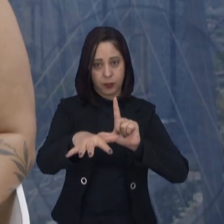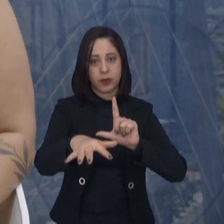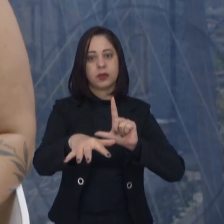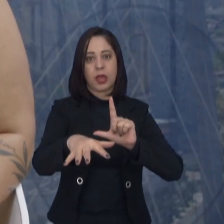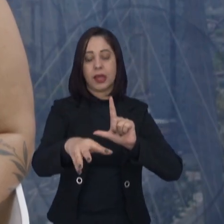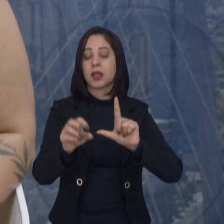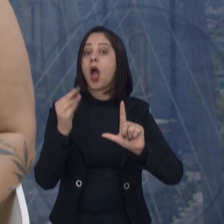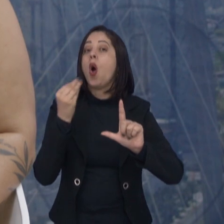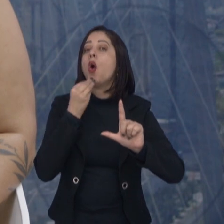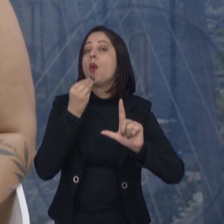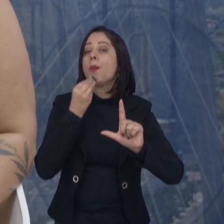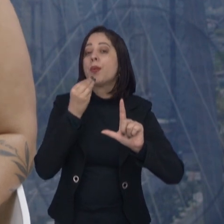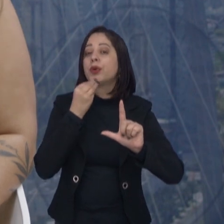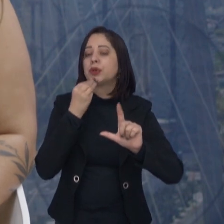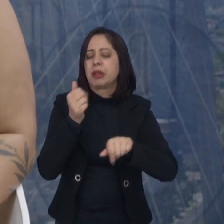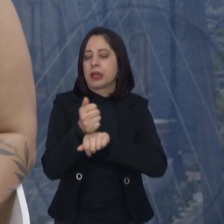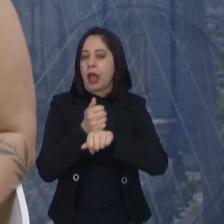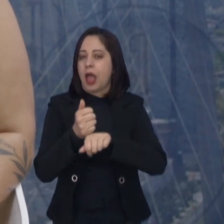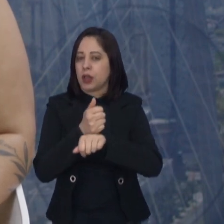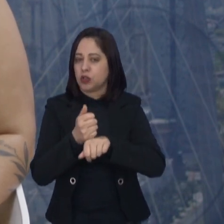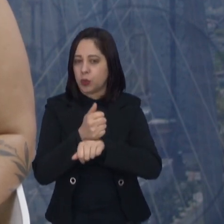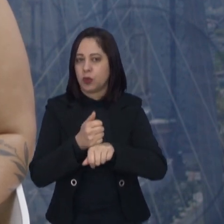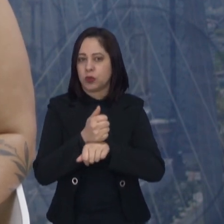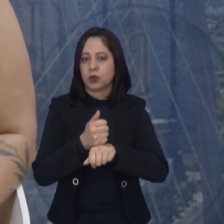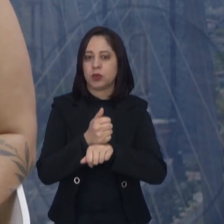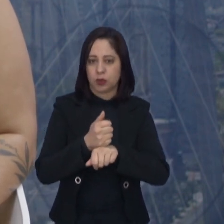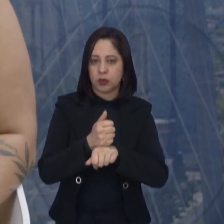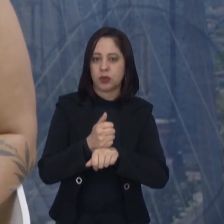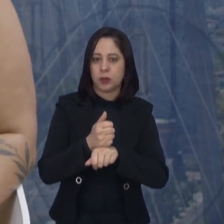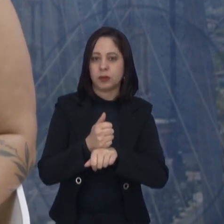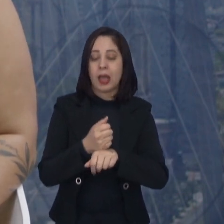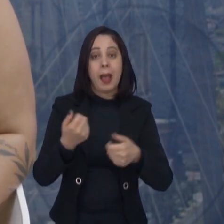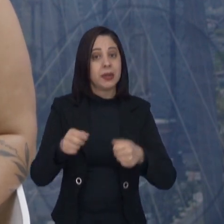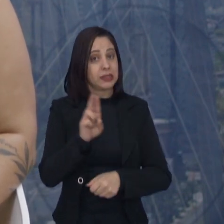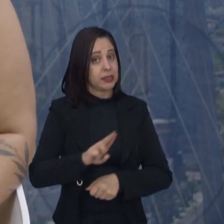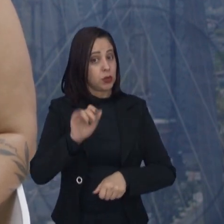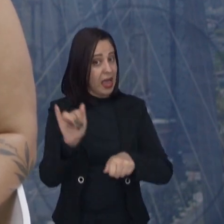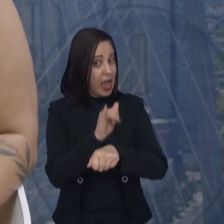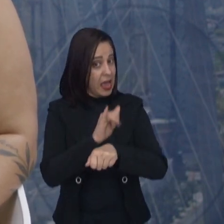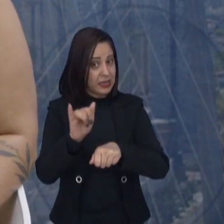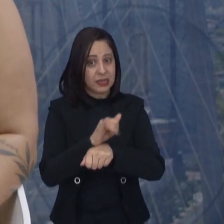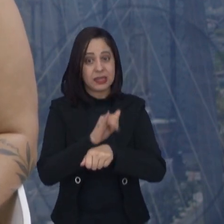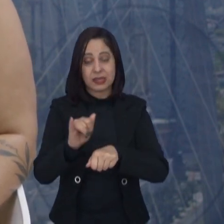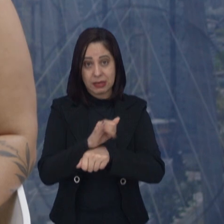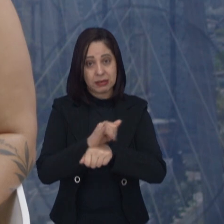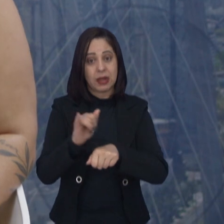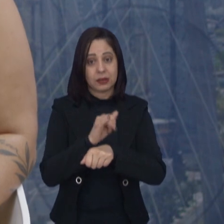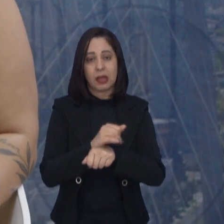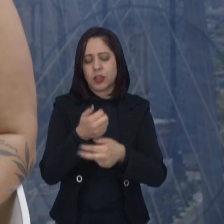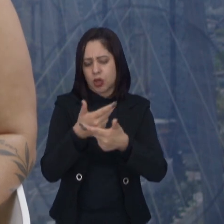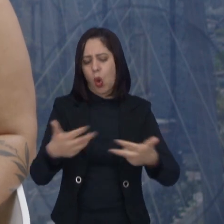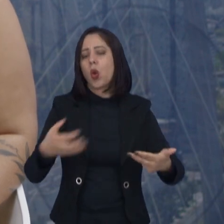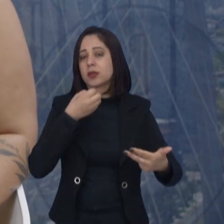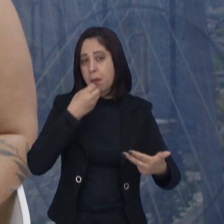uma oportunidade profissional, uma oportunidade pessoal. A gente tem que usar a ferramenta para gerar benefícios para a gente e